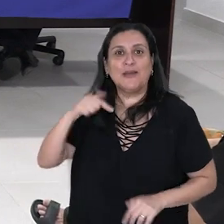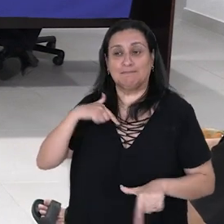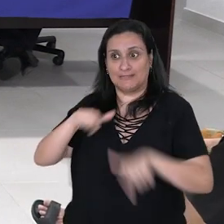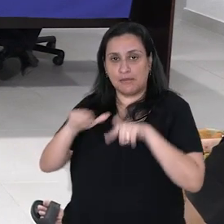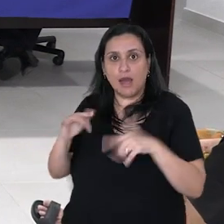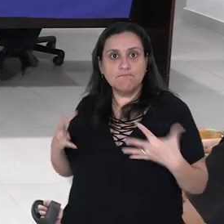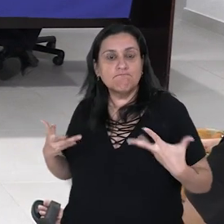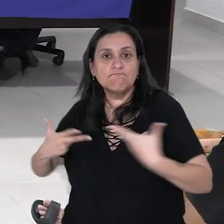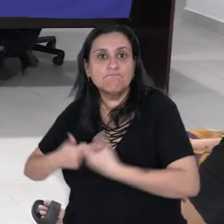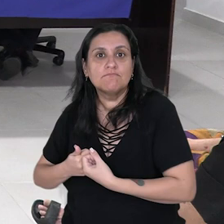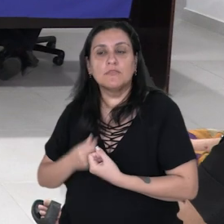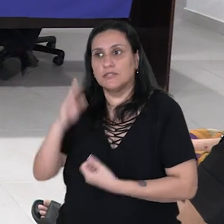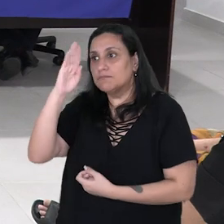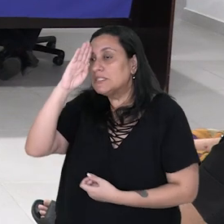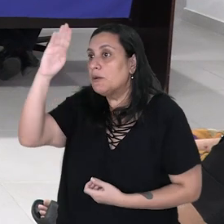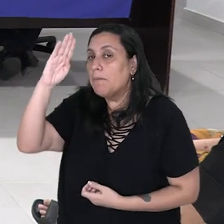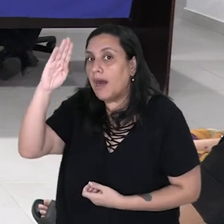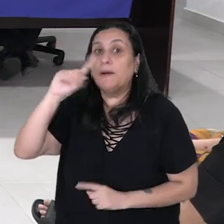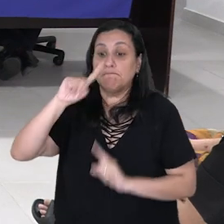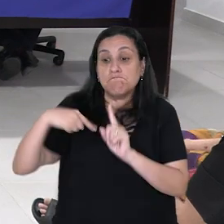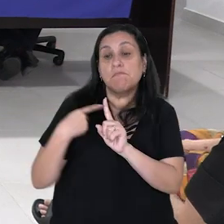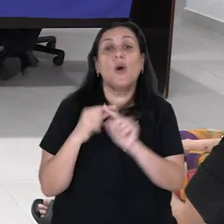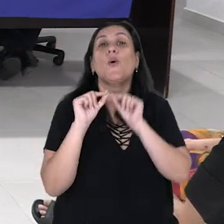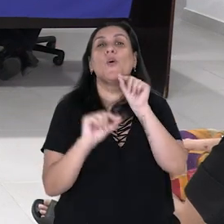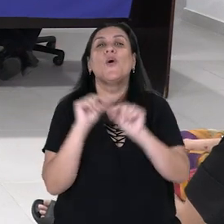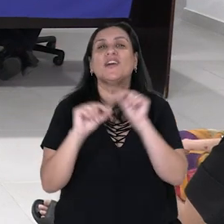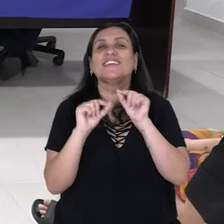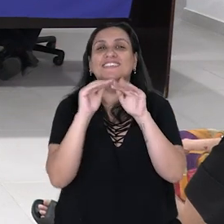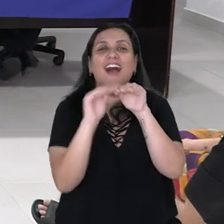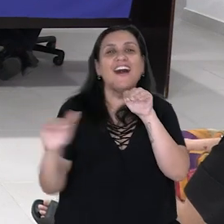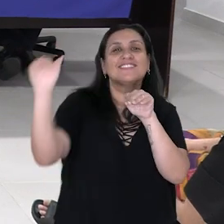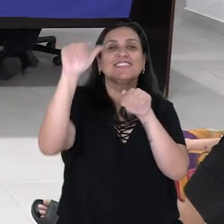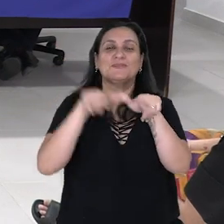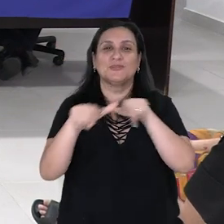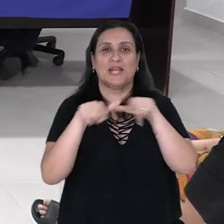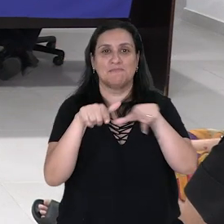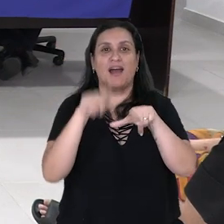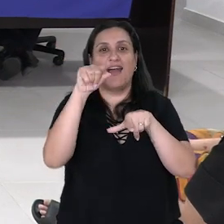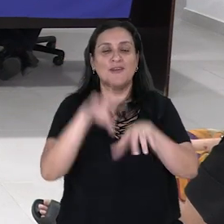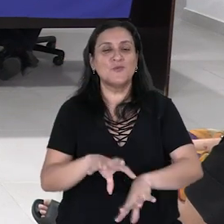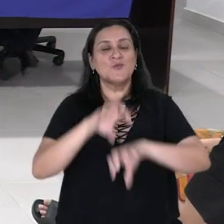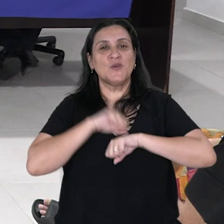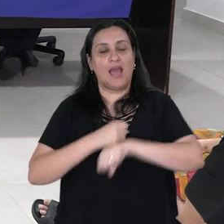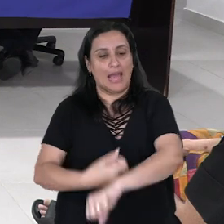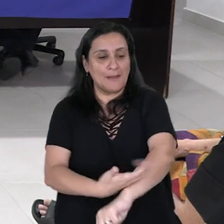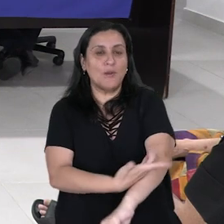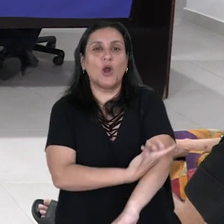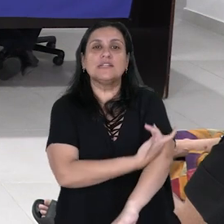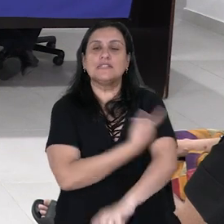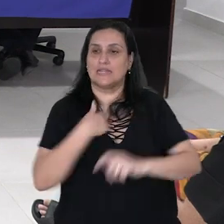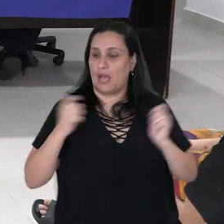técnico ter sido primoroso, tem uma coisa que está acima do trabalho técnico, que é a emoção e